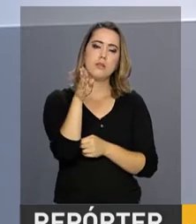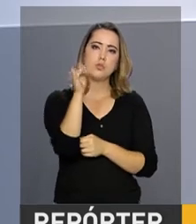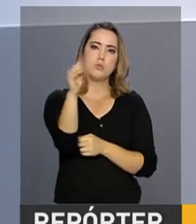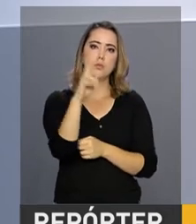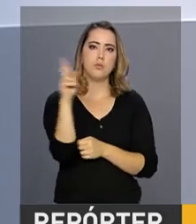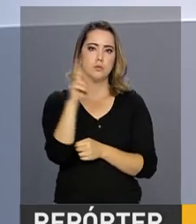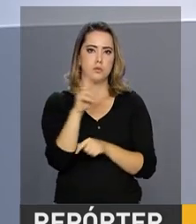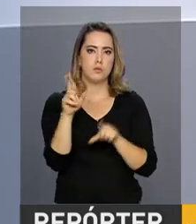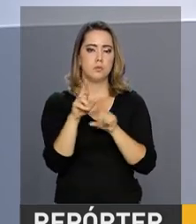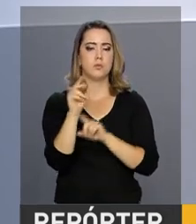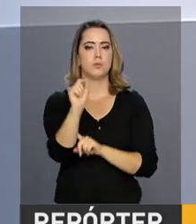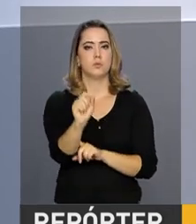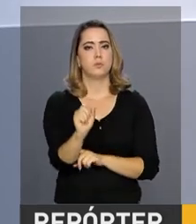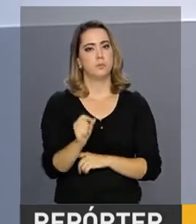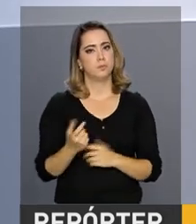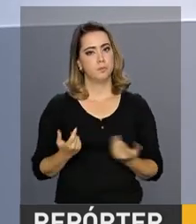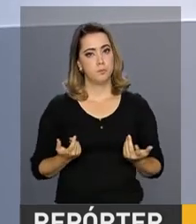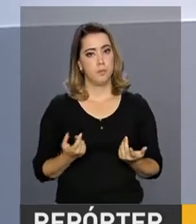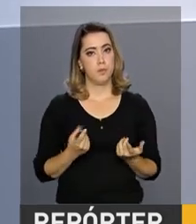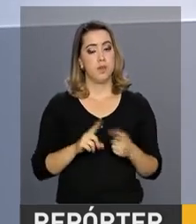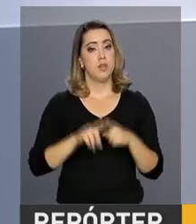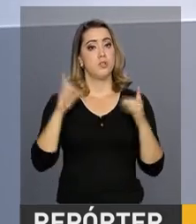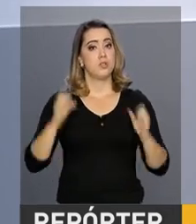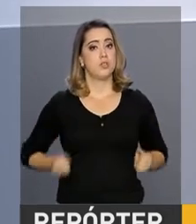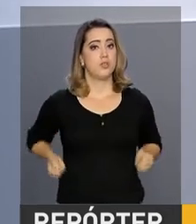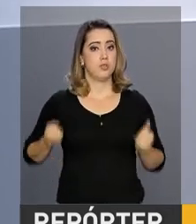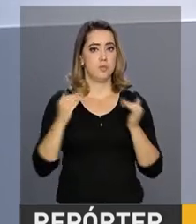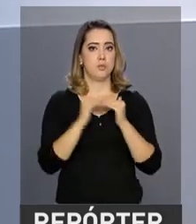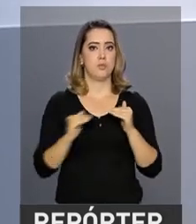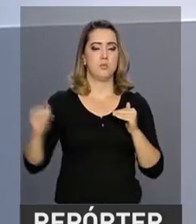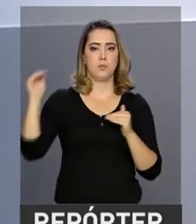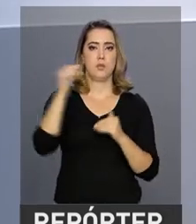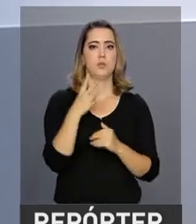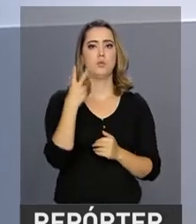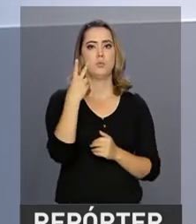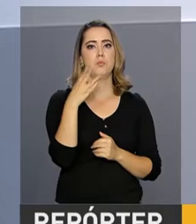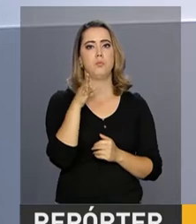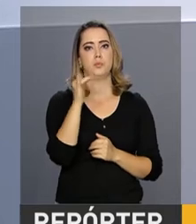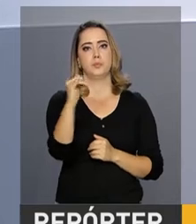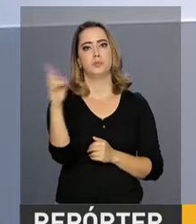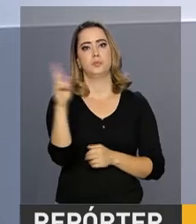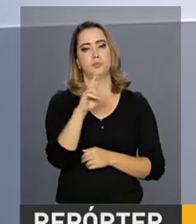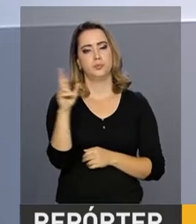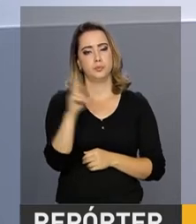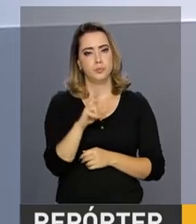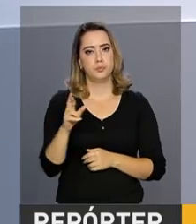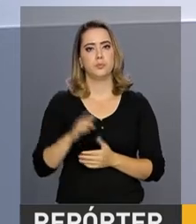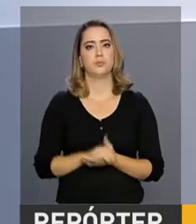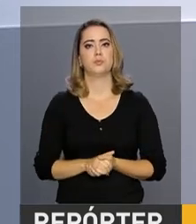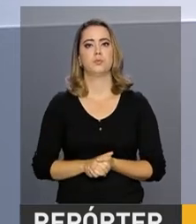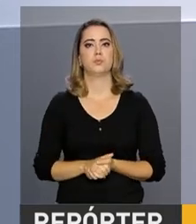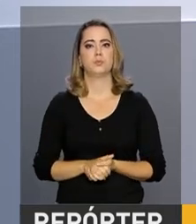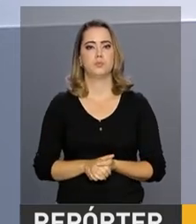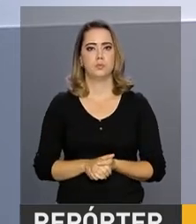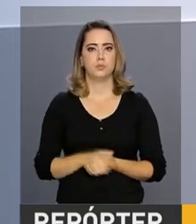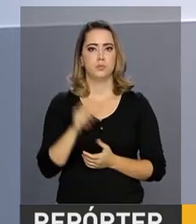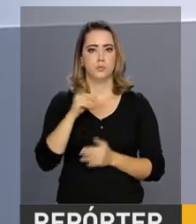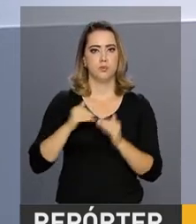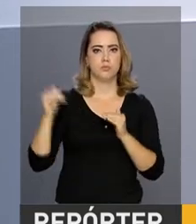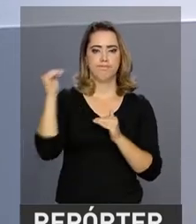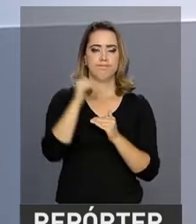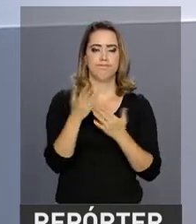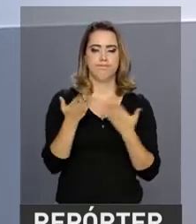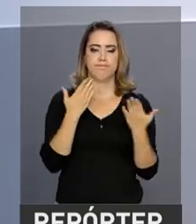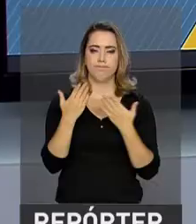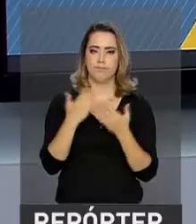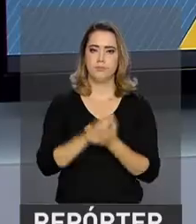e 700 milhões de reais já as despesas devem superar 2 bilhões e duzentos milhões de reais acima do